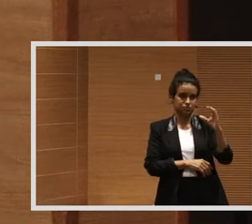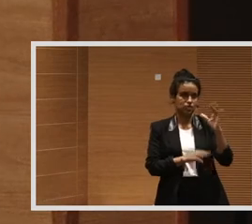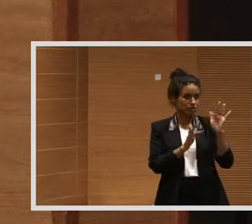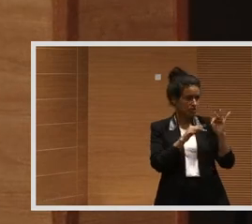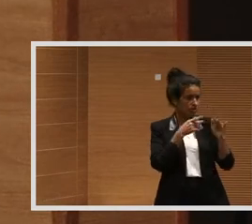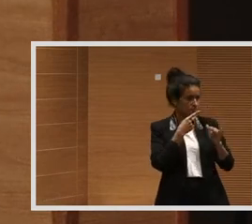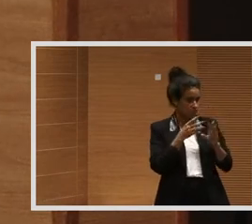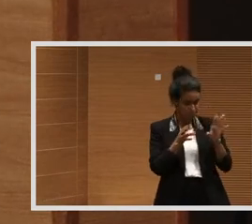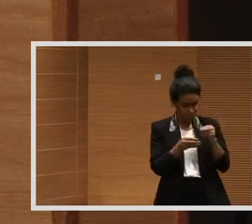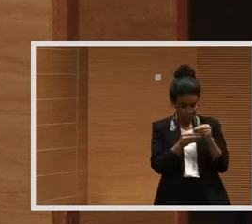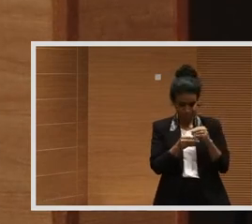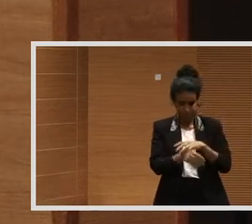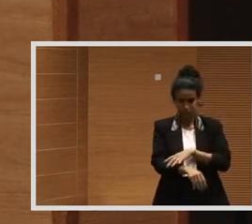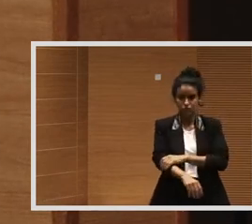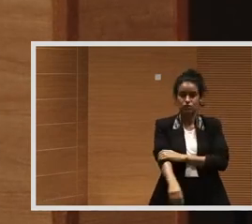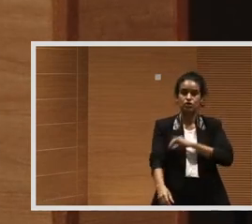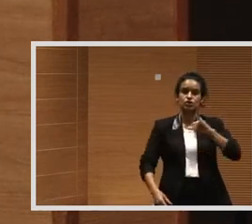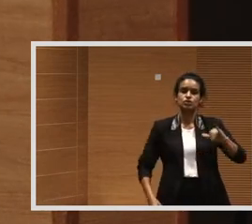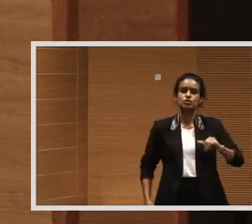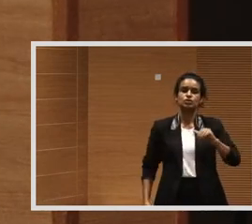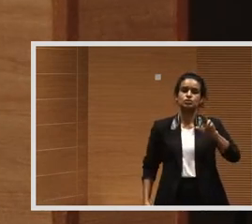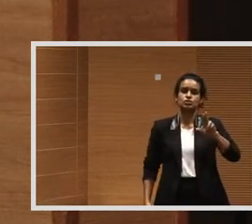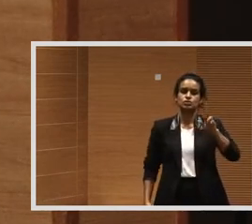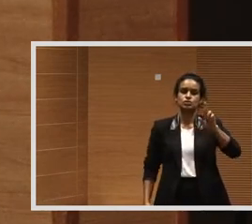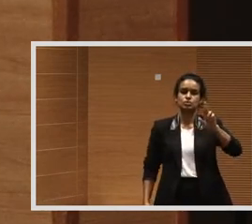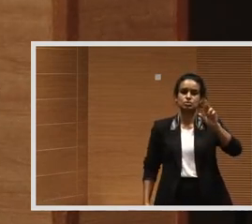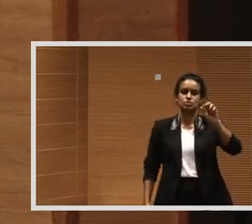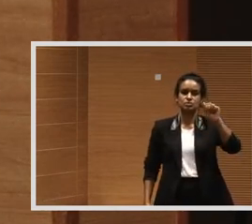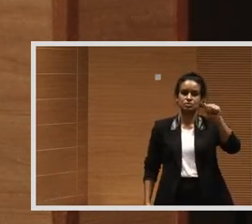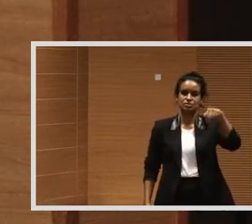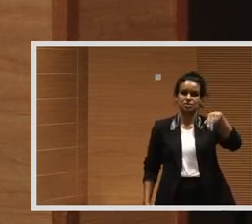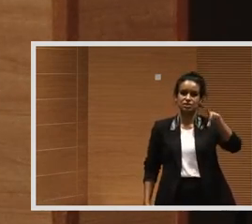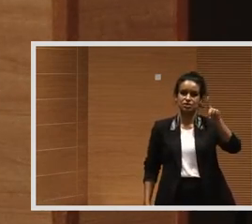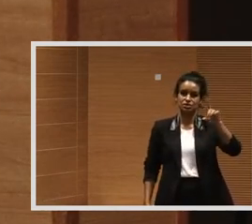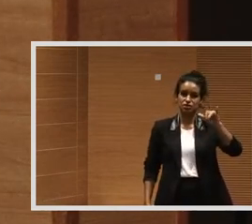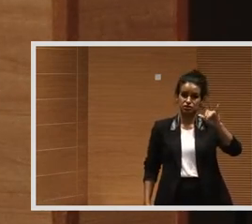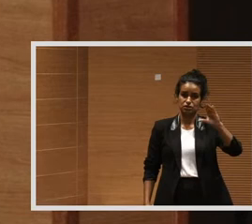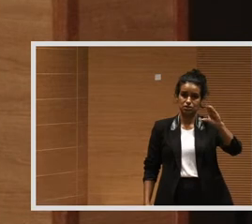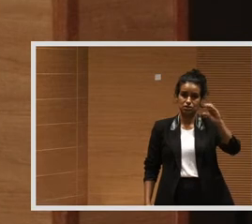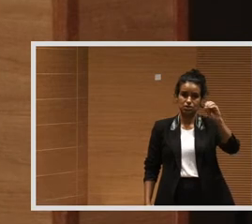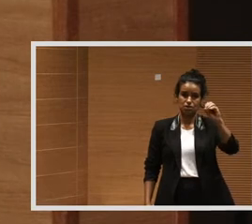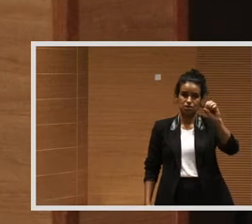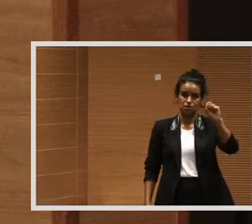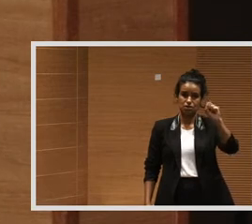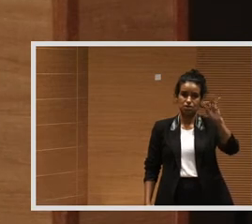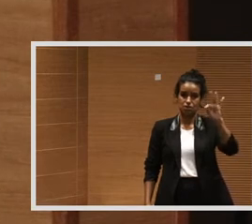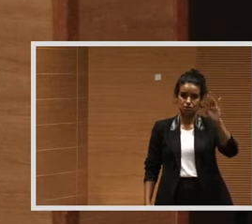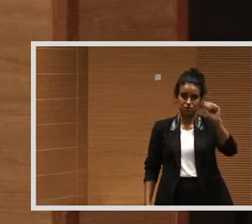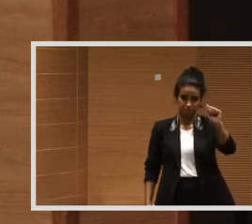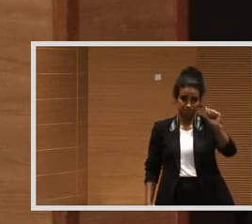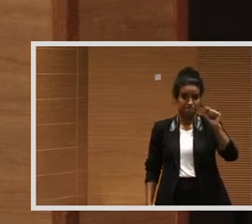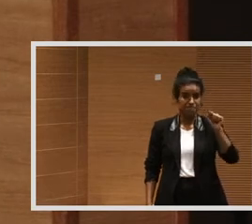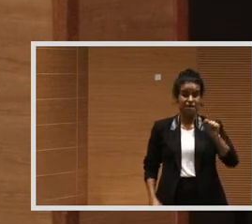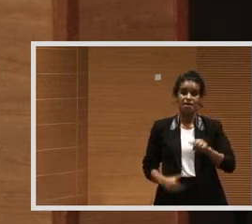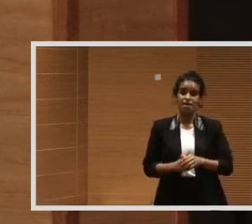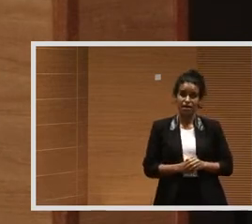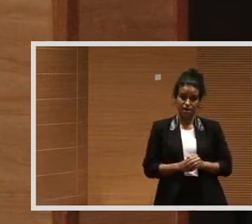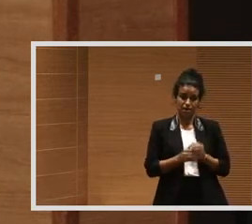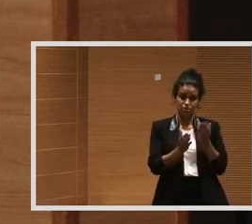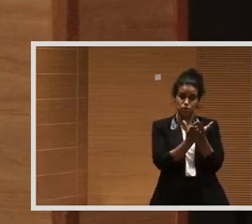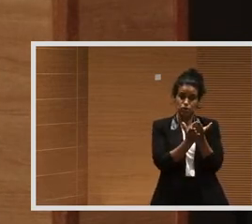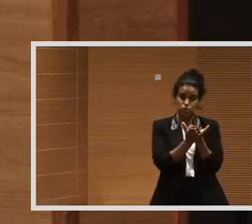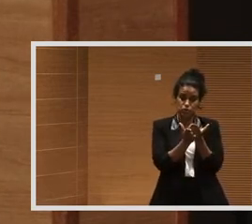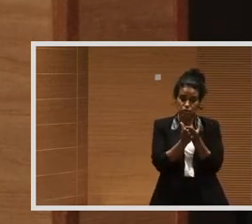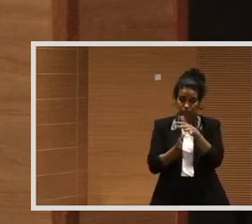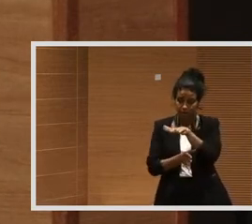encerrar. Jurandir Costa, meu professor, nosso amigo, quando estudou a Liga Brasileira de Higiene Mental, ele mostrou que vários intelectuais